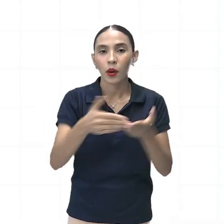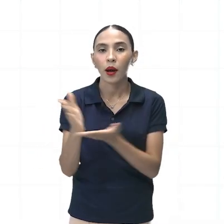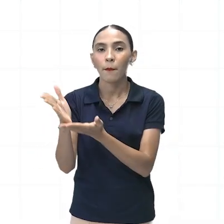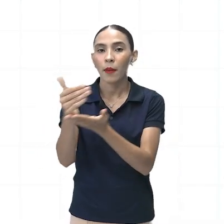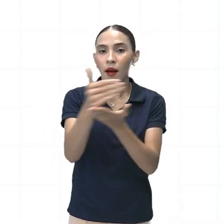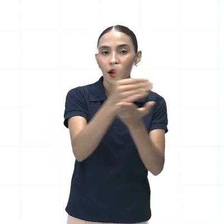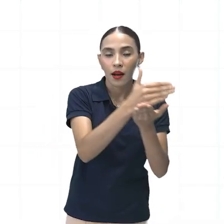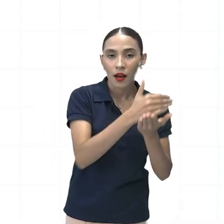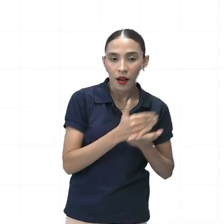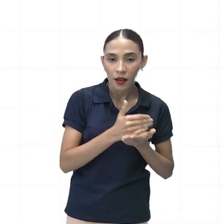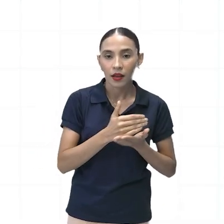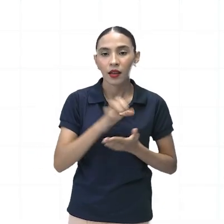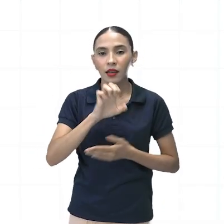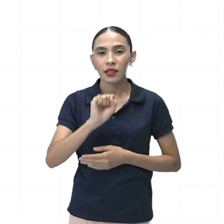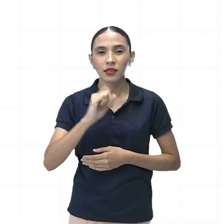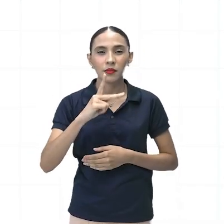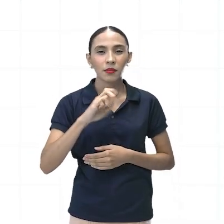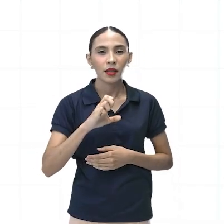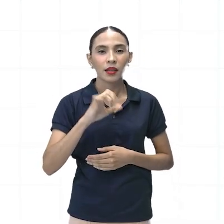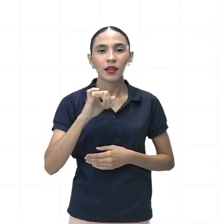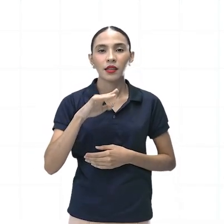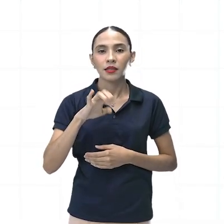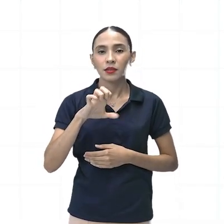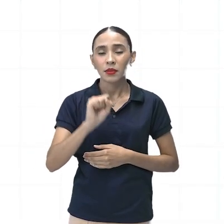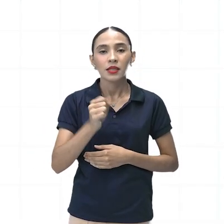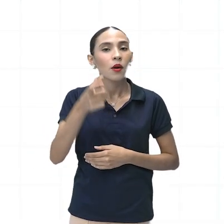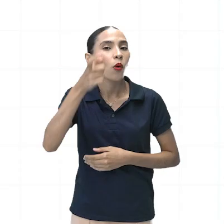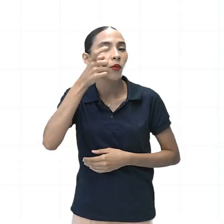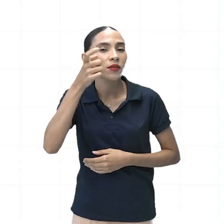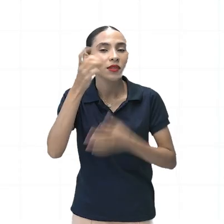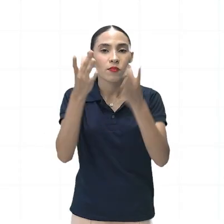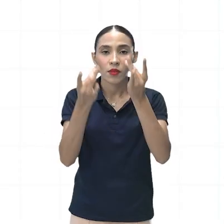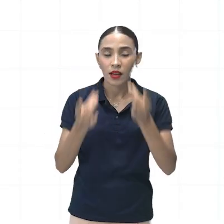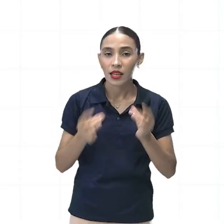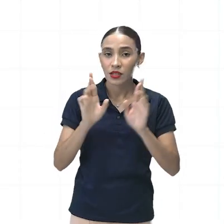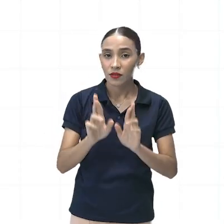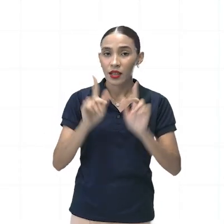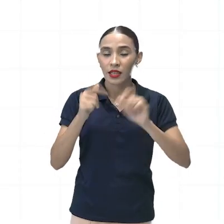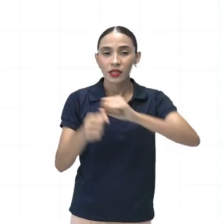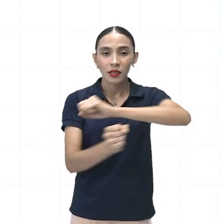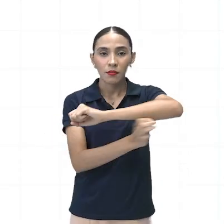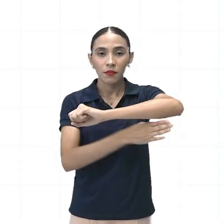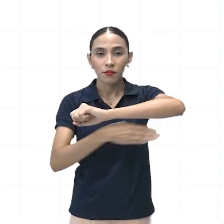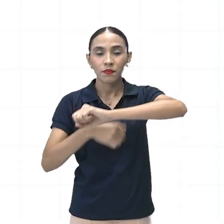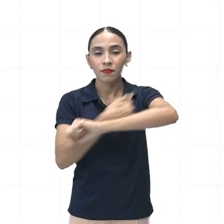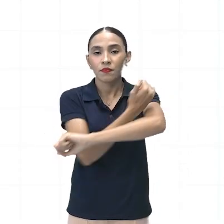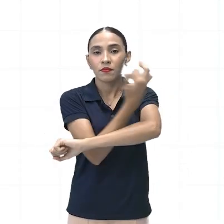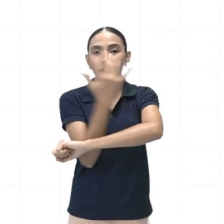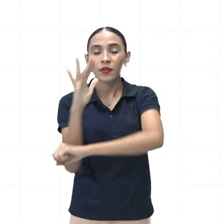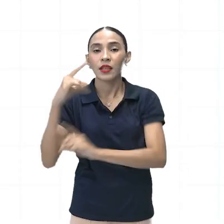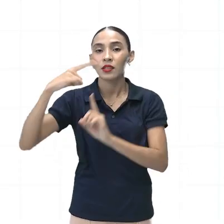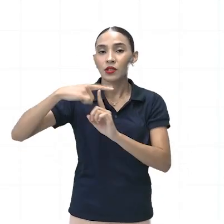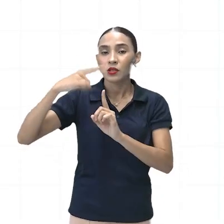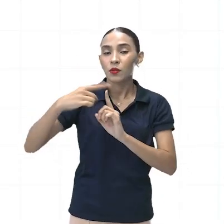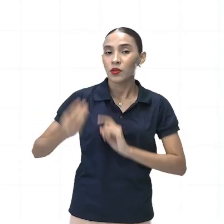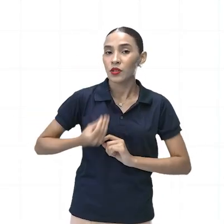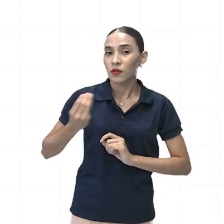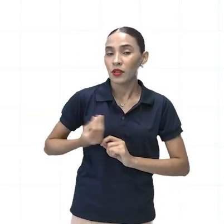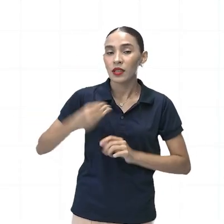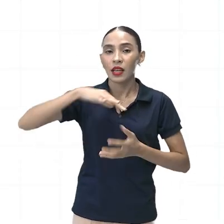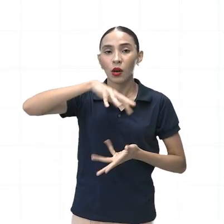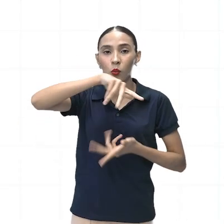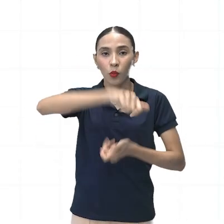quantidade de espécimes e fez observações detalhadas de diferentes ecossistemas e formas de vida ao redor do